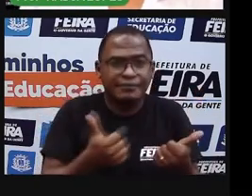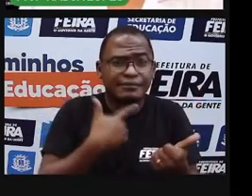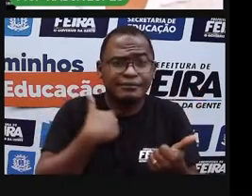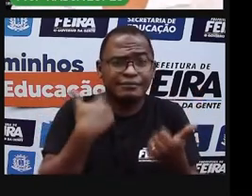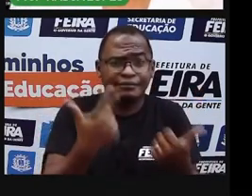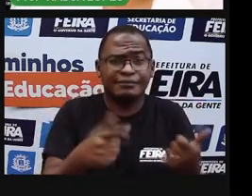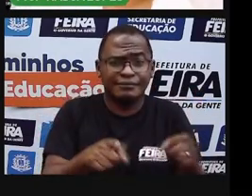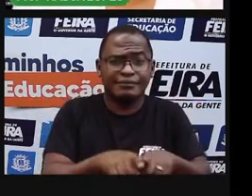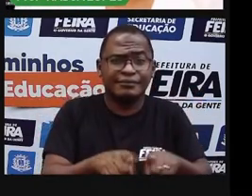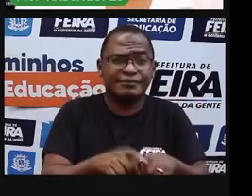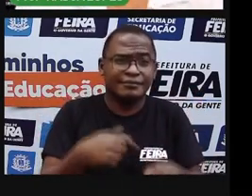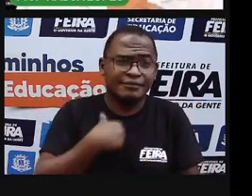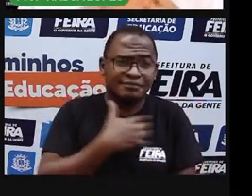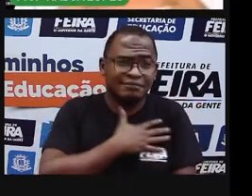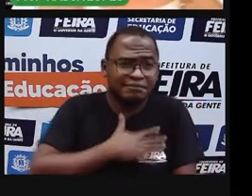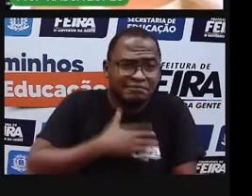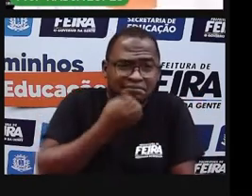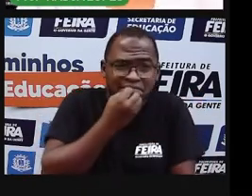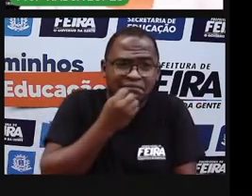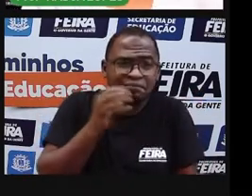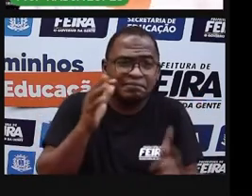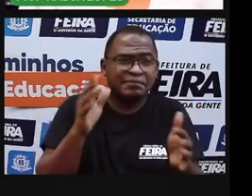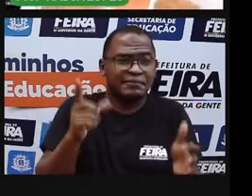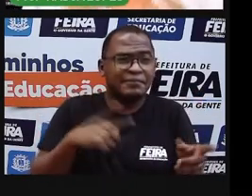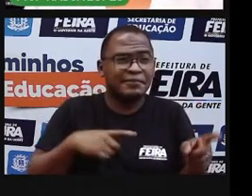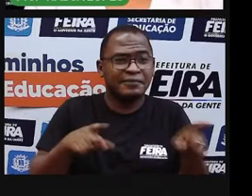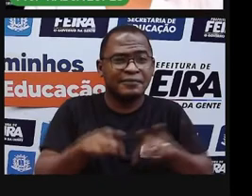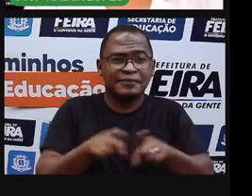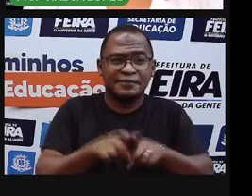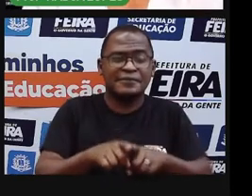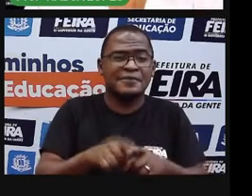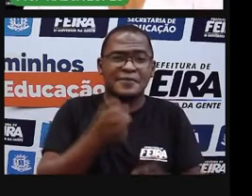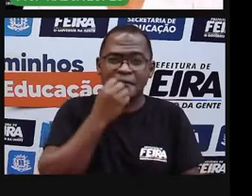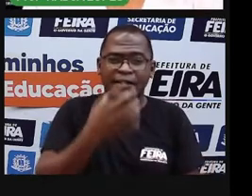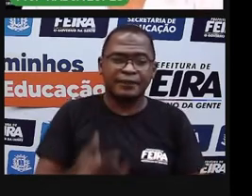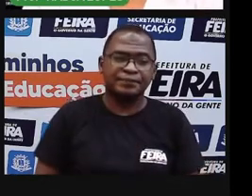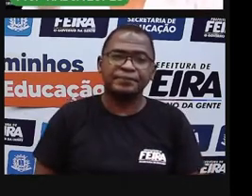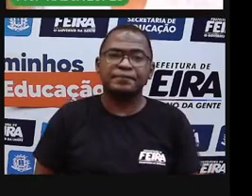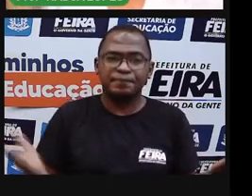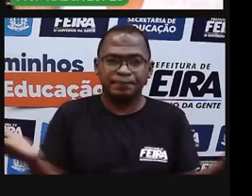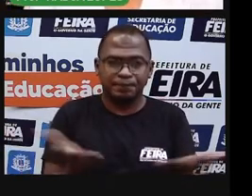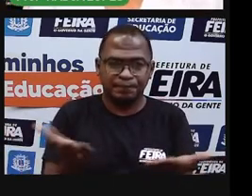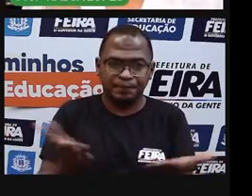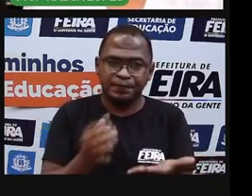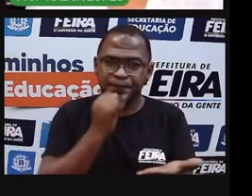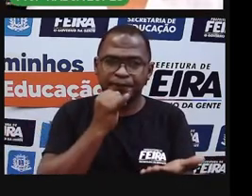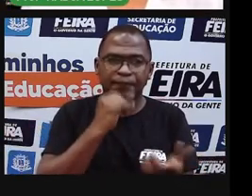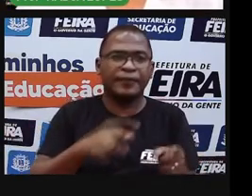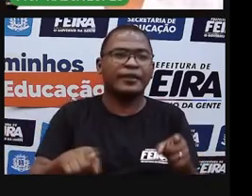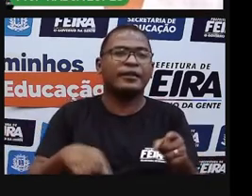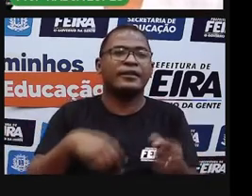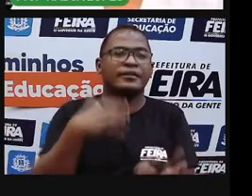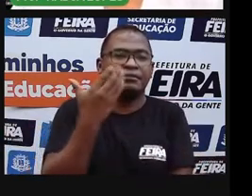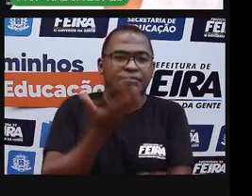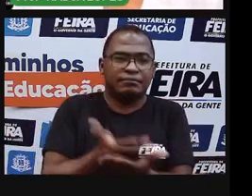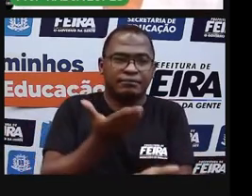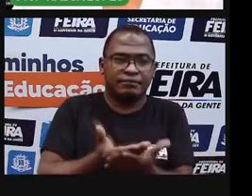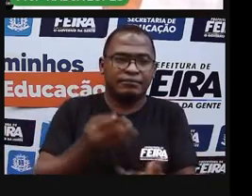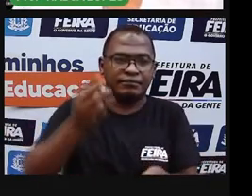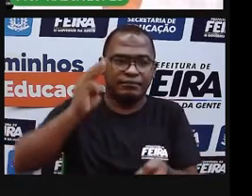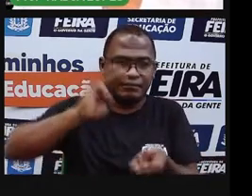vamos lá para mais uma aula nossa aula de hoje terá de matemática ele dá continuidade à aula não tá bom